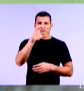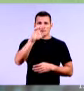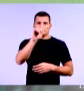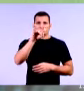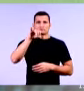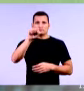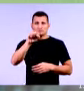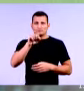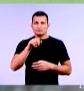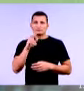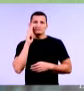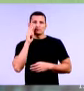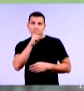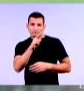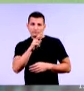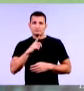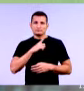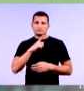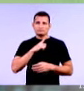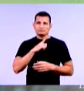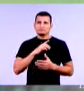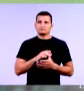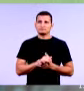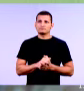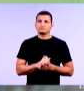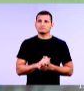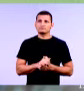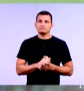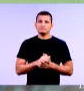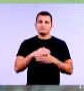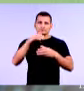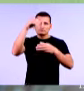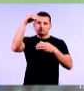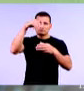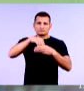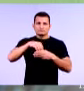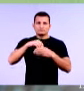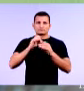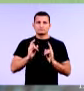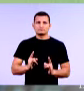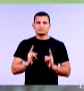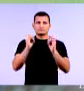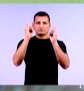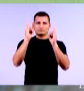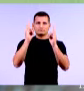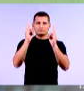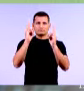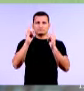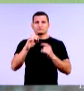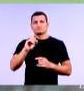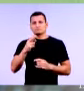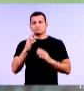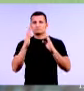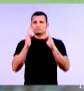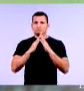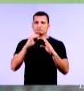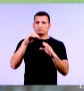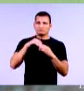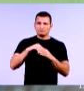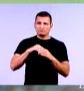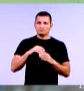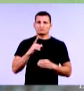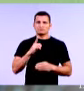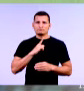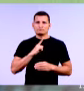aqui, as redes locais, então, elas estão confinadas dentro de um prédio, num andar, numa casa, né? E tem mais ou